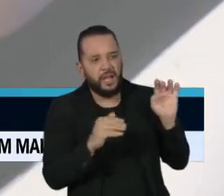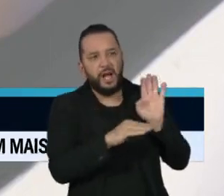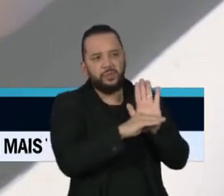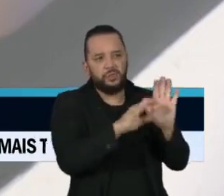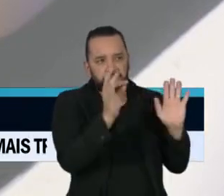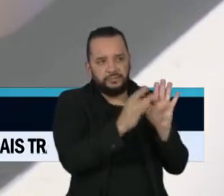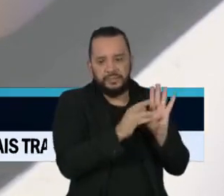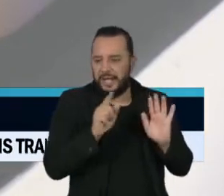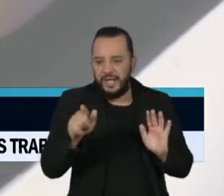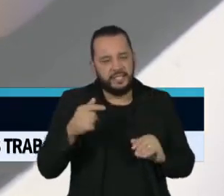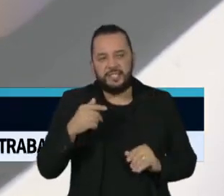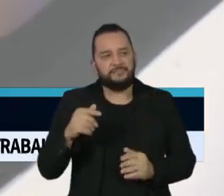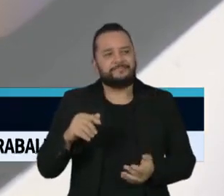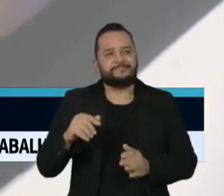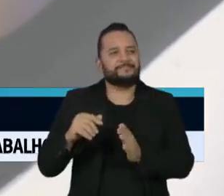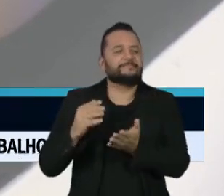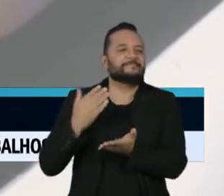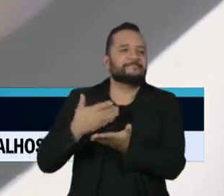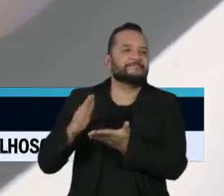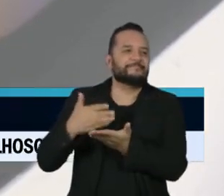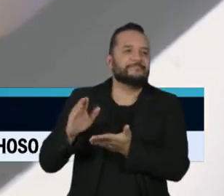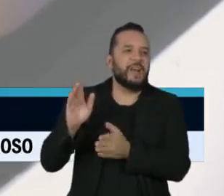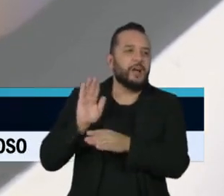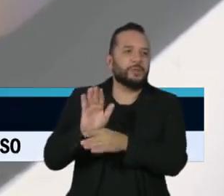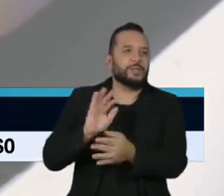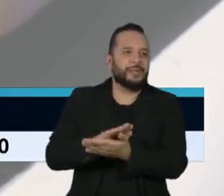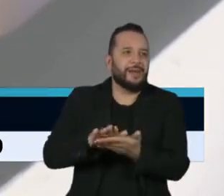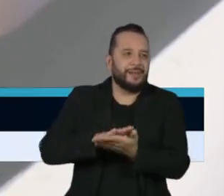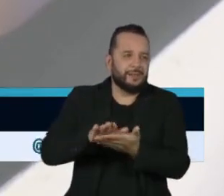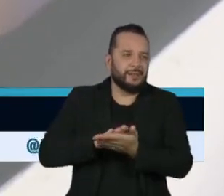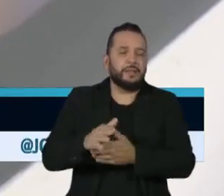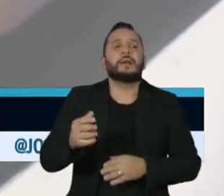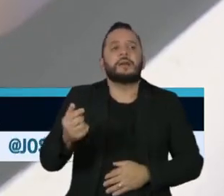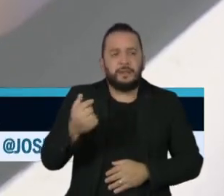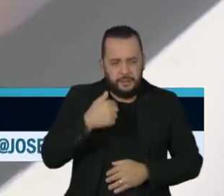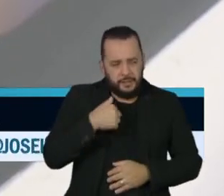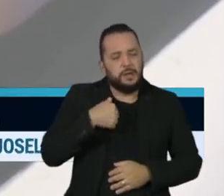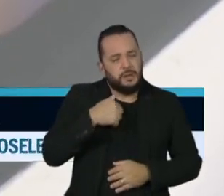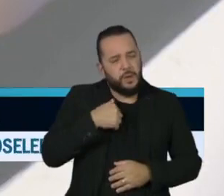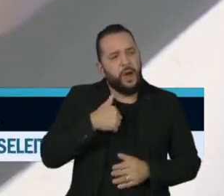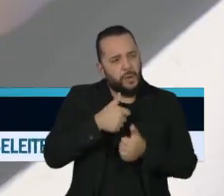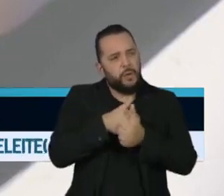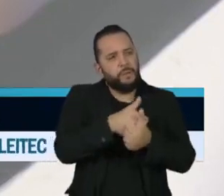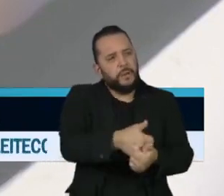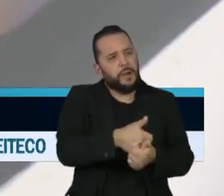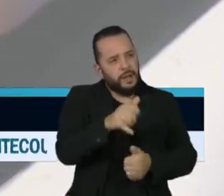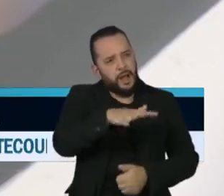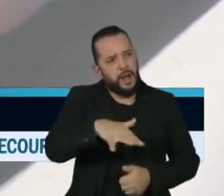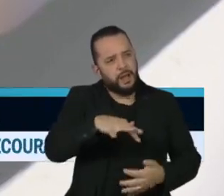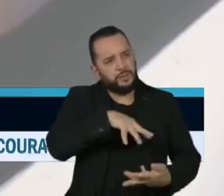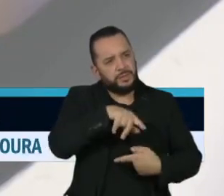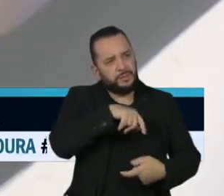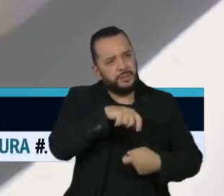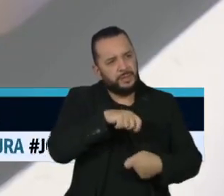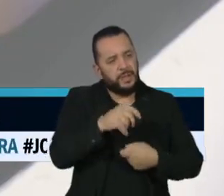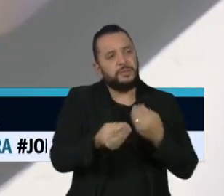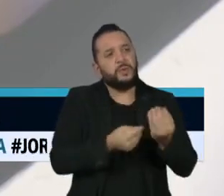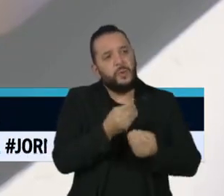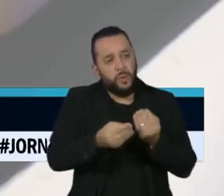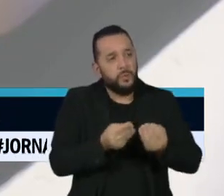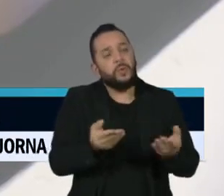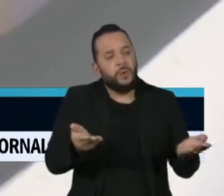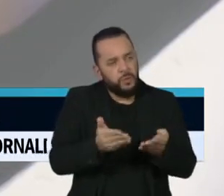é. Eu que acompanho essa temática há muito tempo, de como relatar a sustentabilidade, eu acho que hoje a gente tem mecanismo,